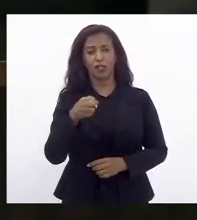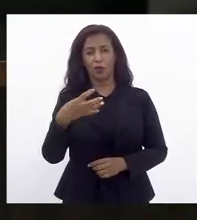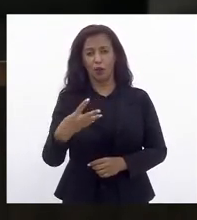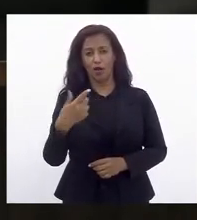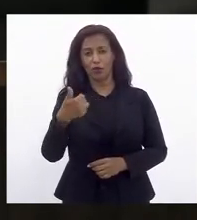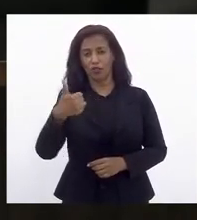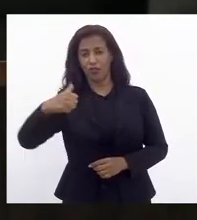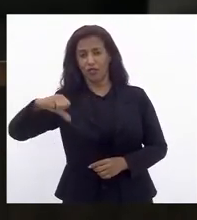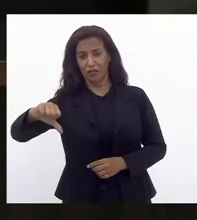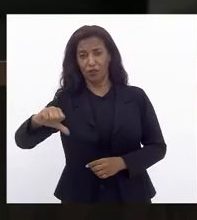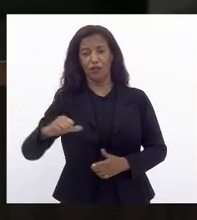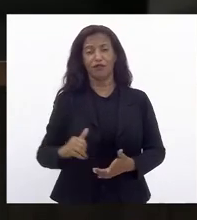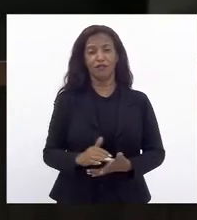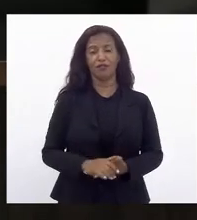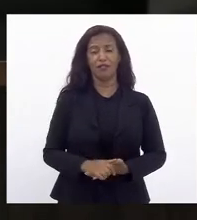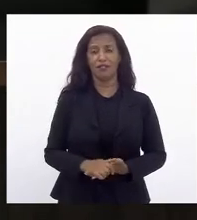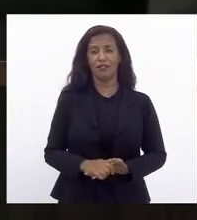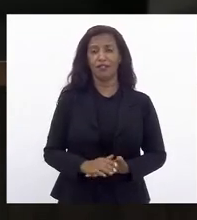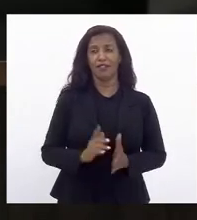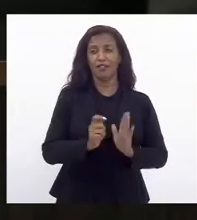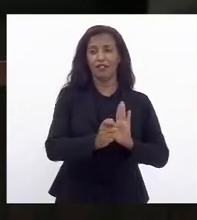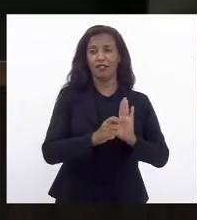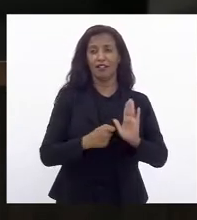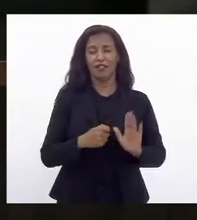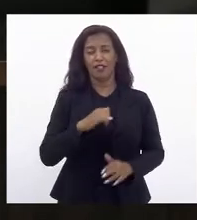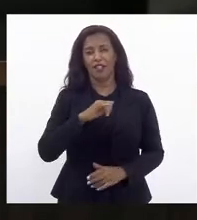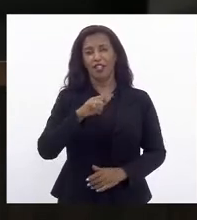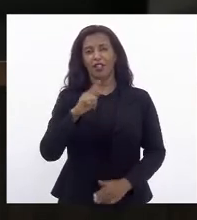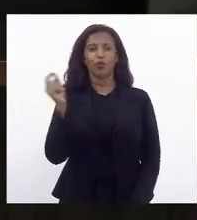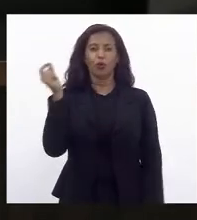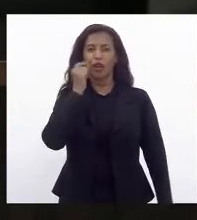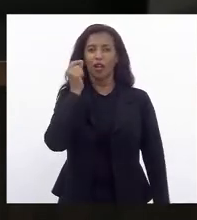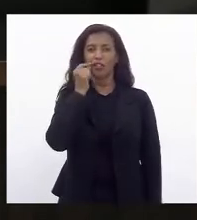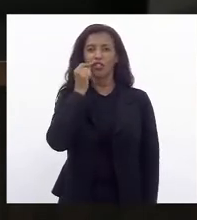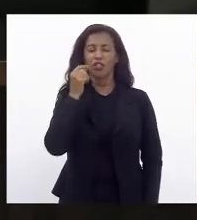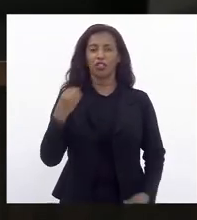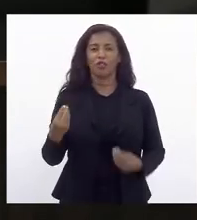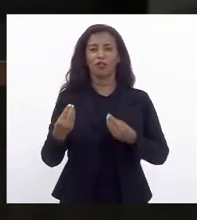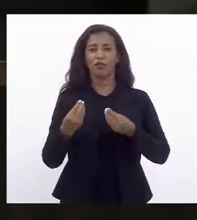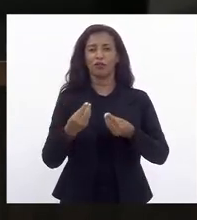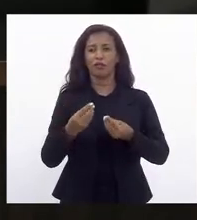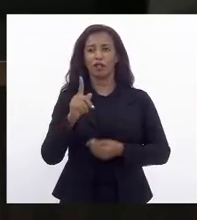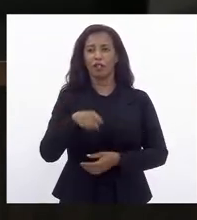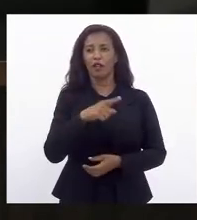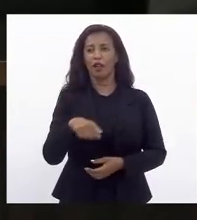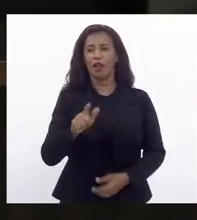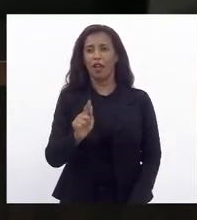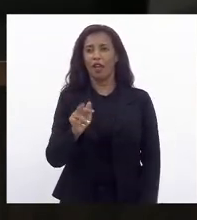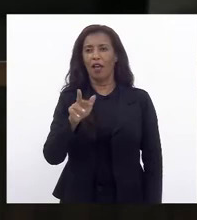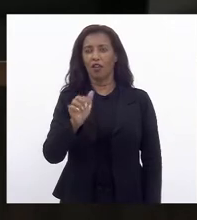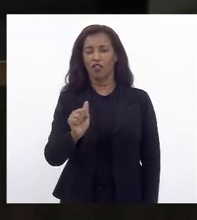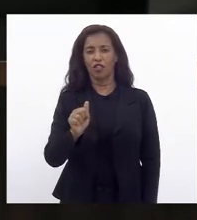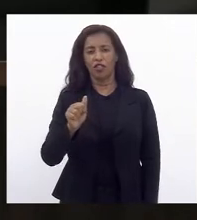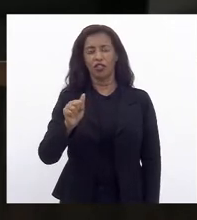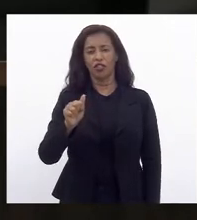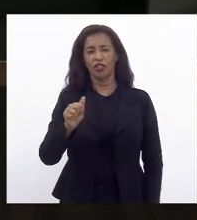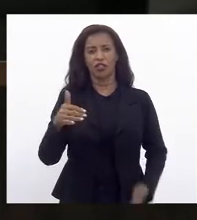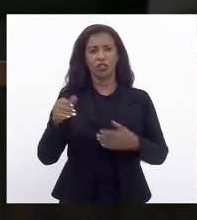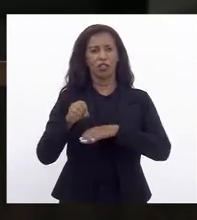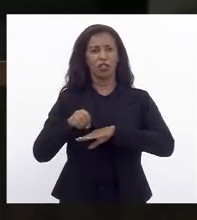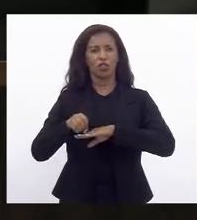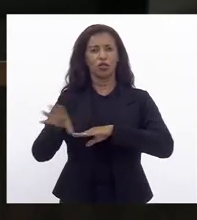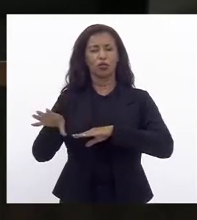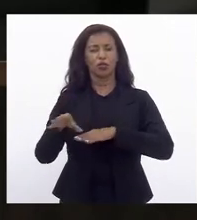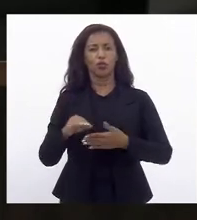19, de autoria do deputado Giovanni Ratinho, concede anistia aos agentes penitenciários excluídos dos quadros